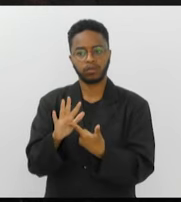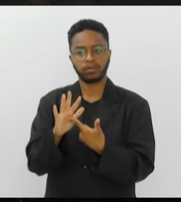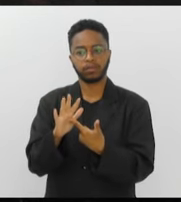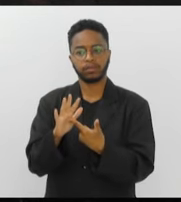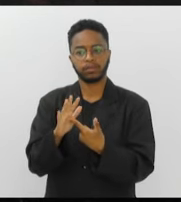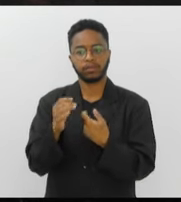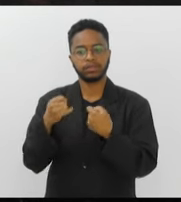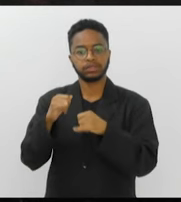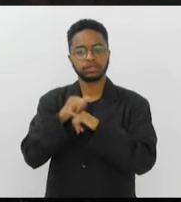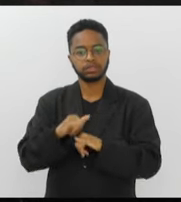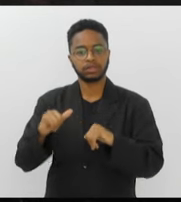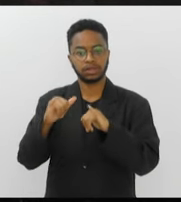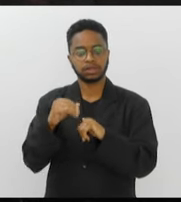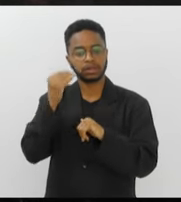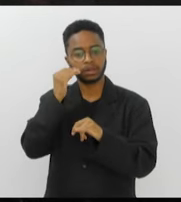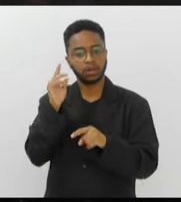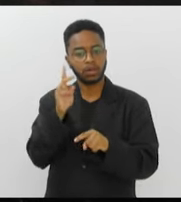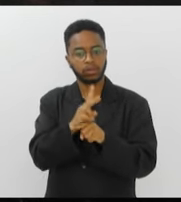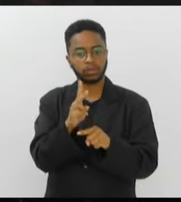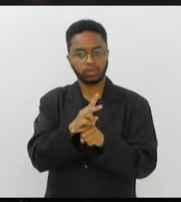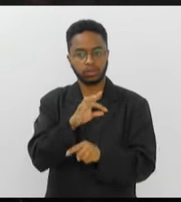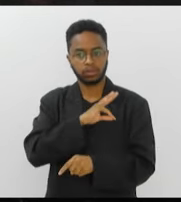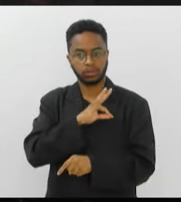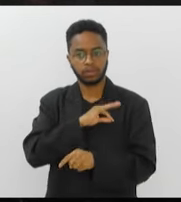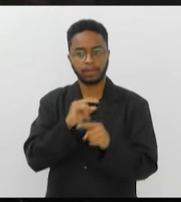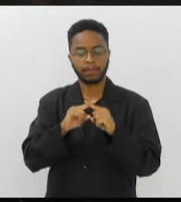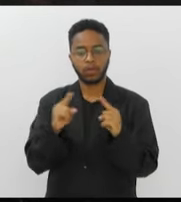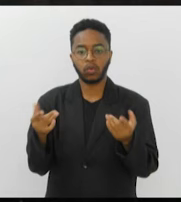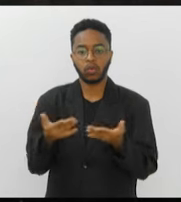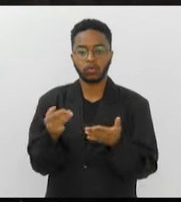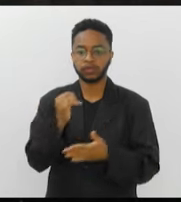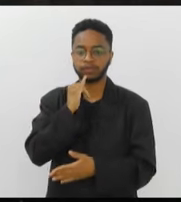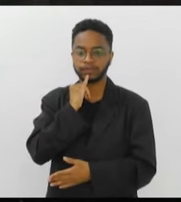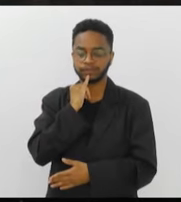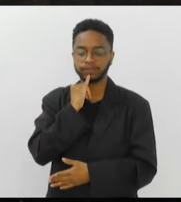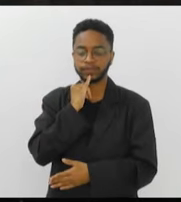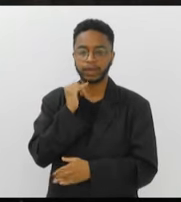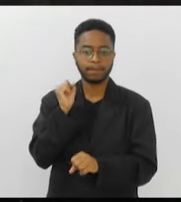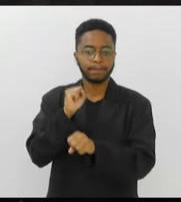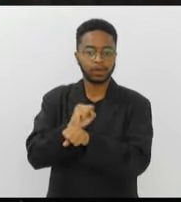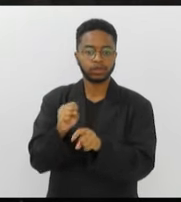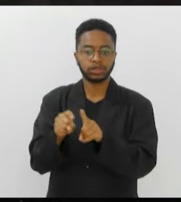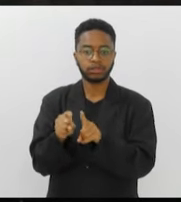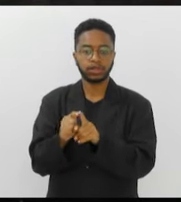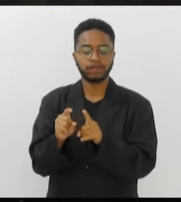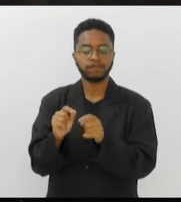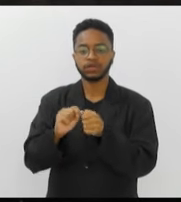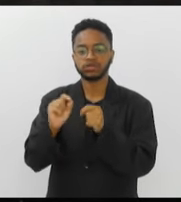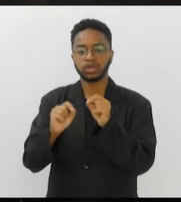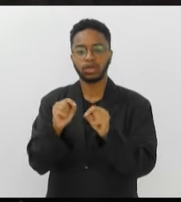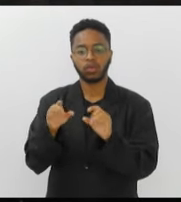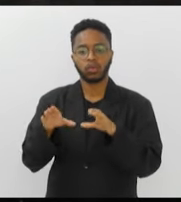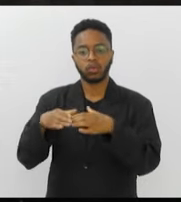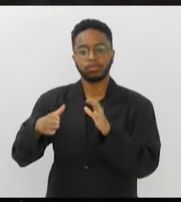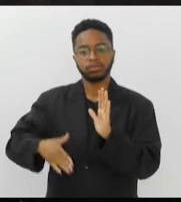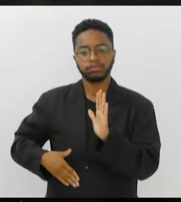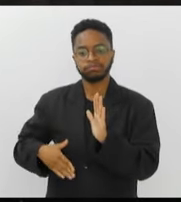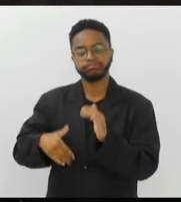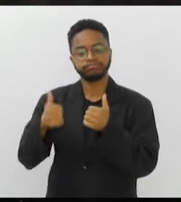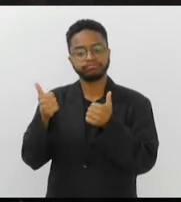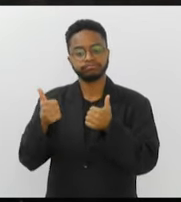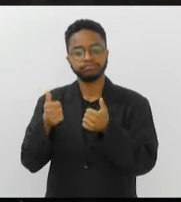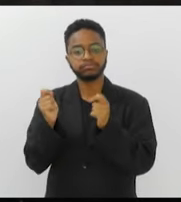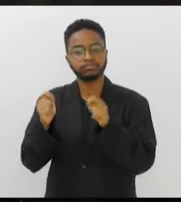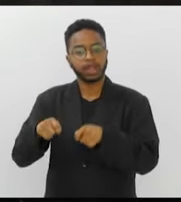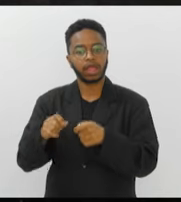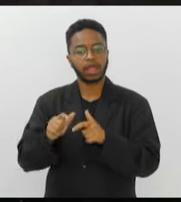operações da polícia e proteger o policial, mas hoje, infelizmente, isso aí amordaçou e faz com que o criminoso tenha mais tranquilidade de continuar enfrentando a